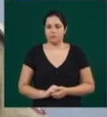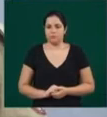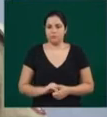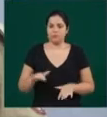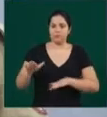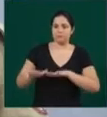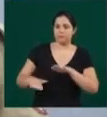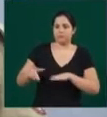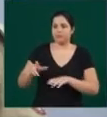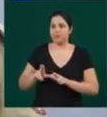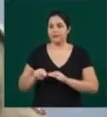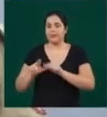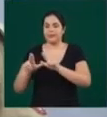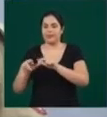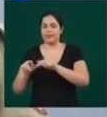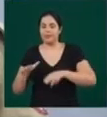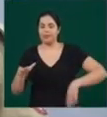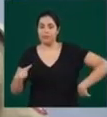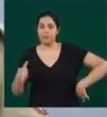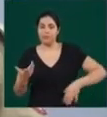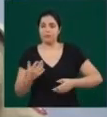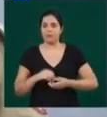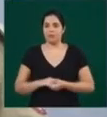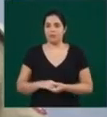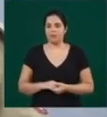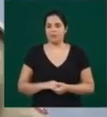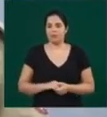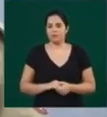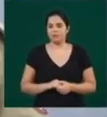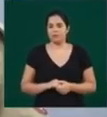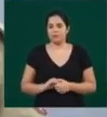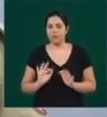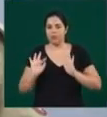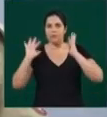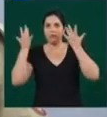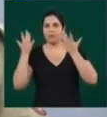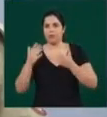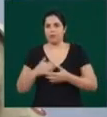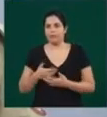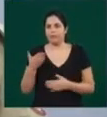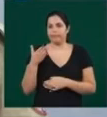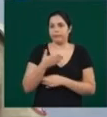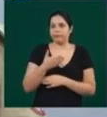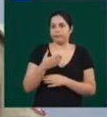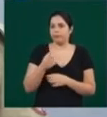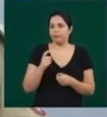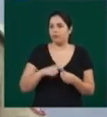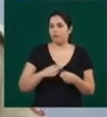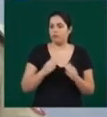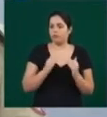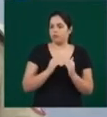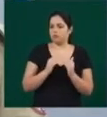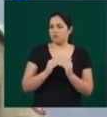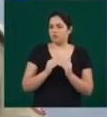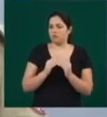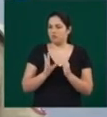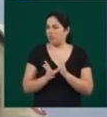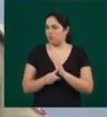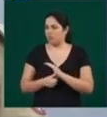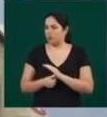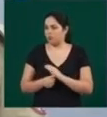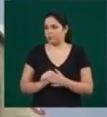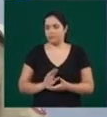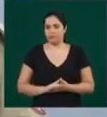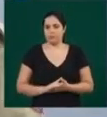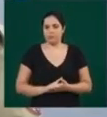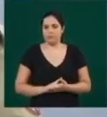você está lá numa viagem, você está lá na praia, curtindo lá a festa, você vai sair da sua festa e voltar para a sua residência que foi arrombada. Às vezes você teve o